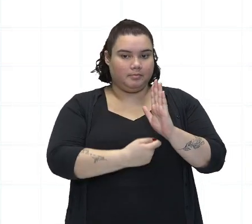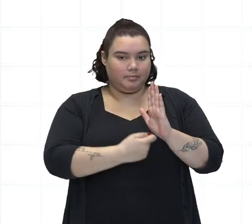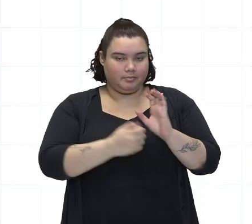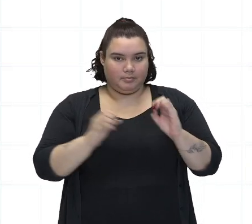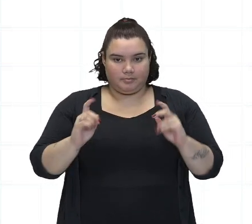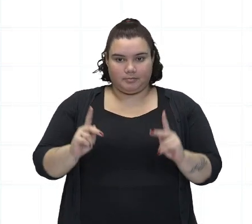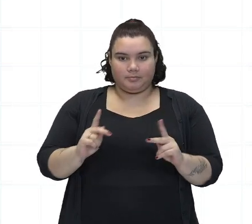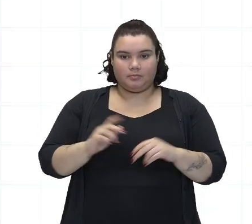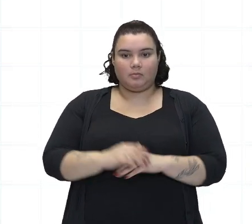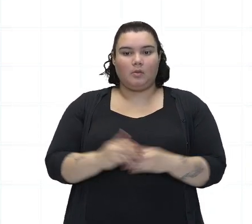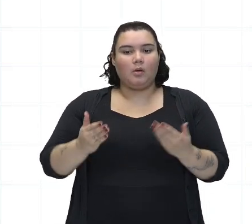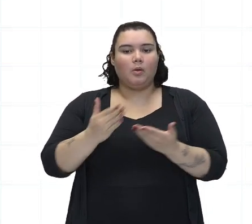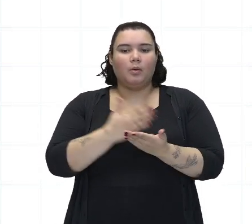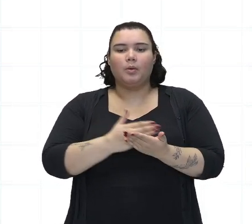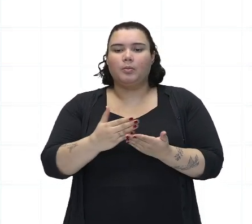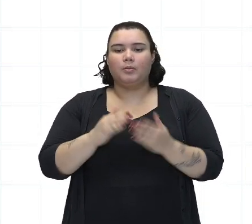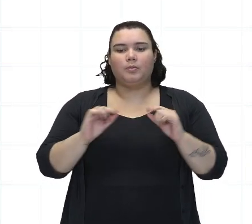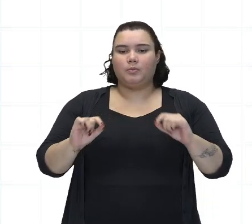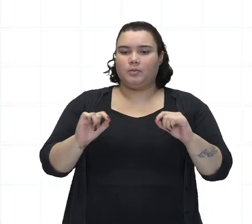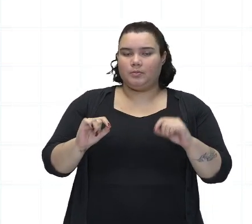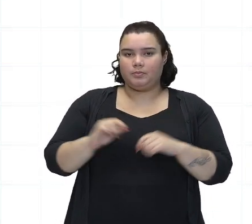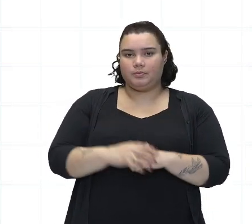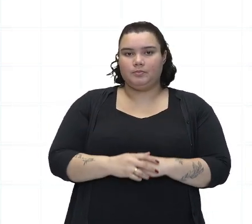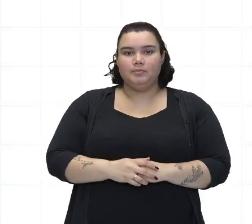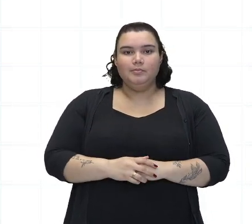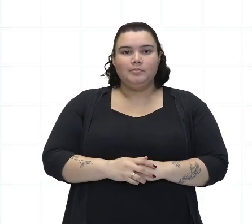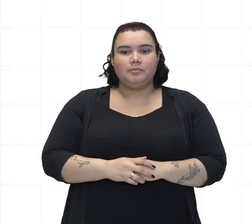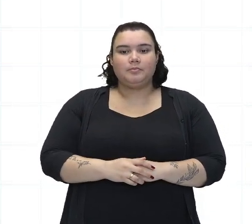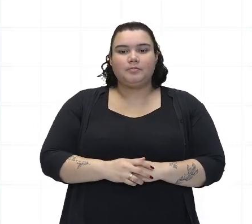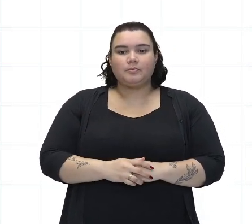vamos começar, turma, pela